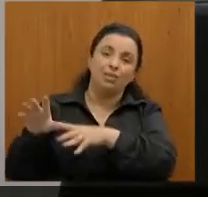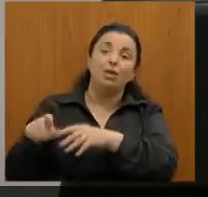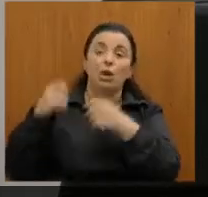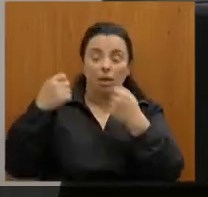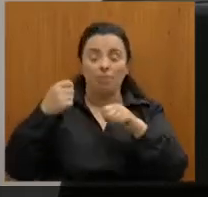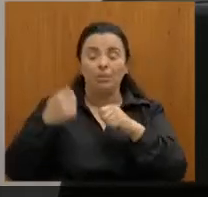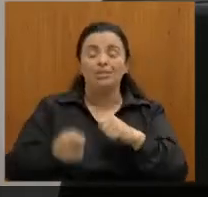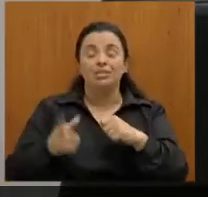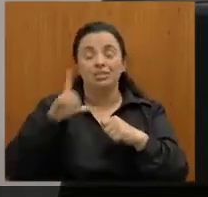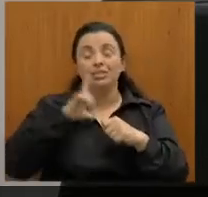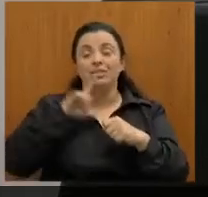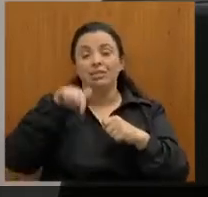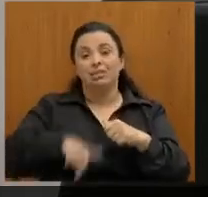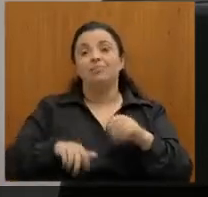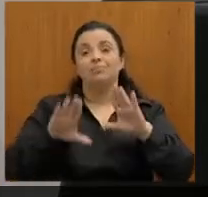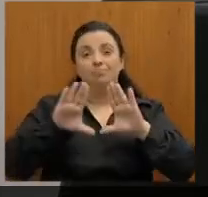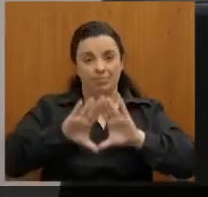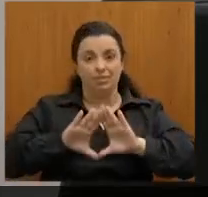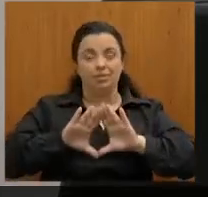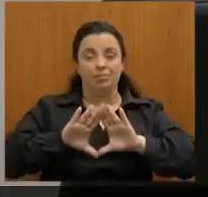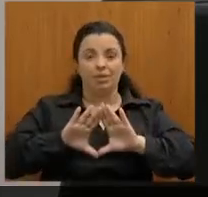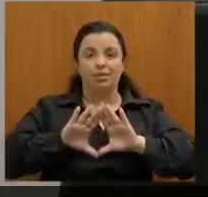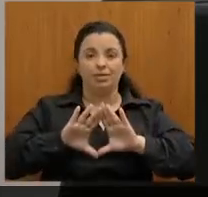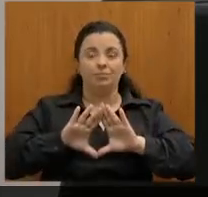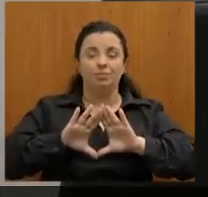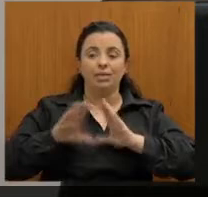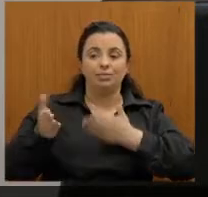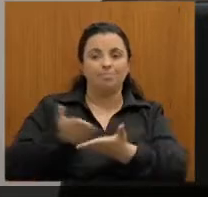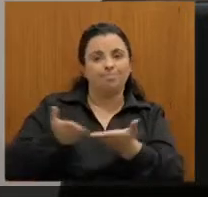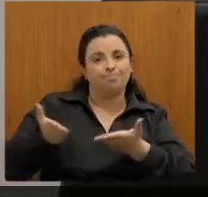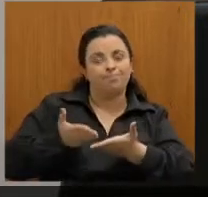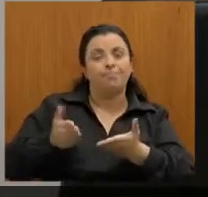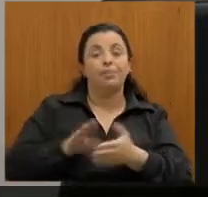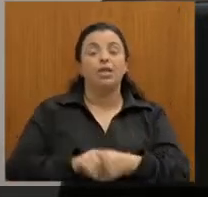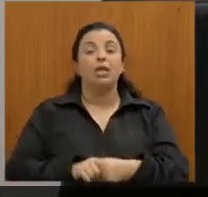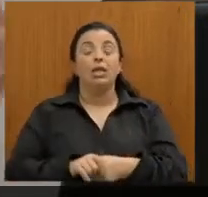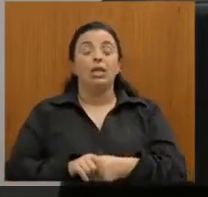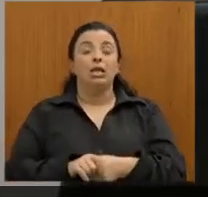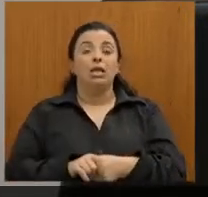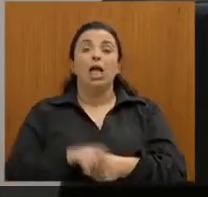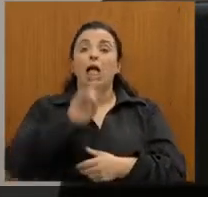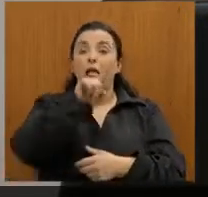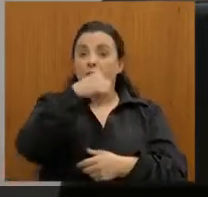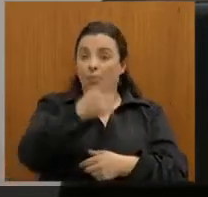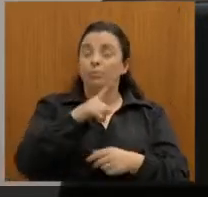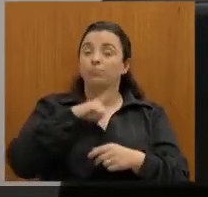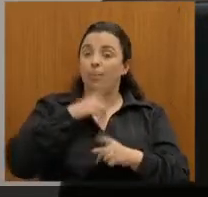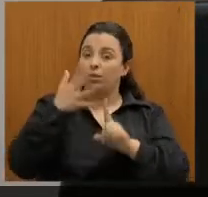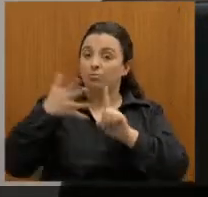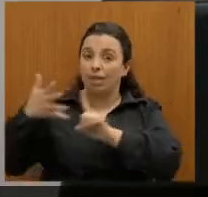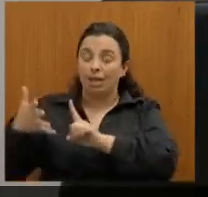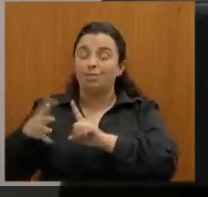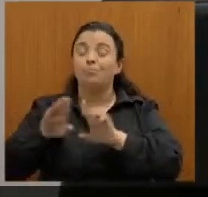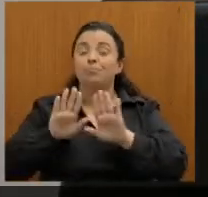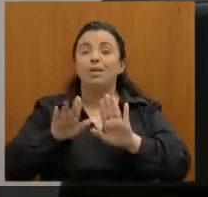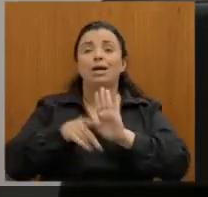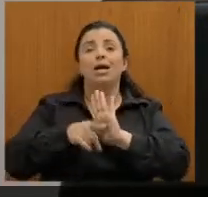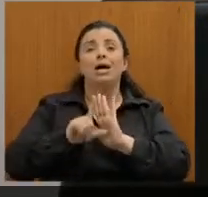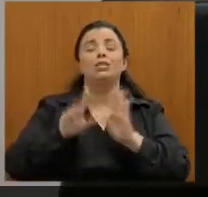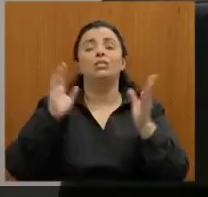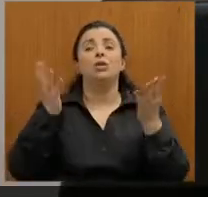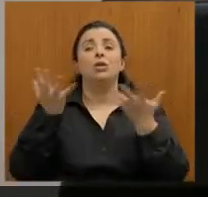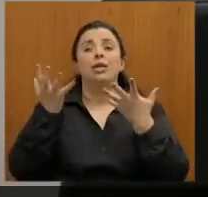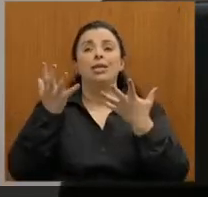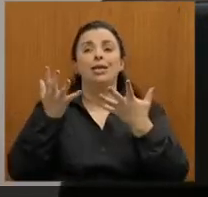comissão de educação e antes de passar aqui para as nossas expositoras eu quero só acrescentar fazer uma Emenda